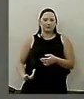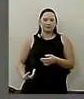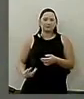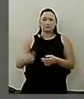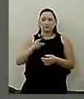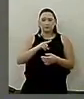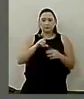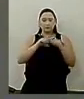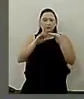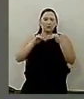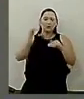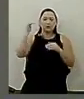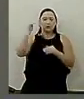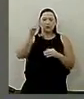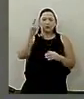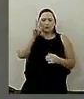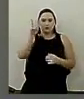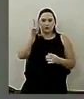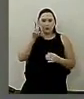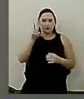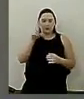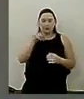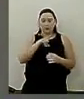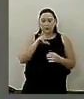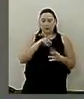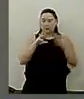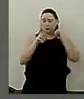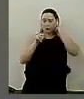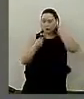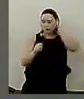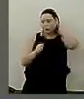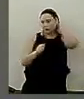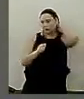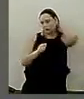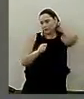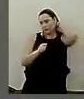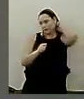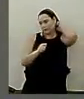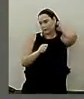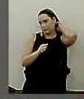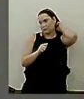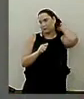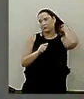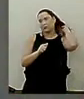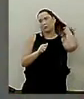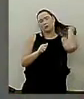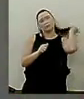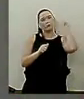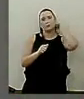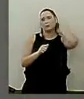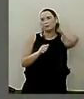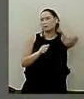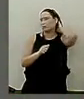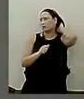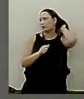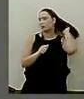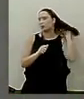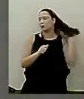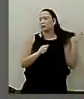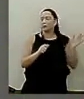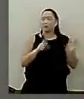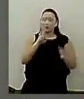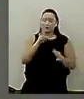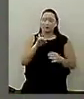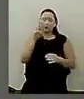ele conduz a história. E ele já viu tudo, e ele verá tudo, e tudo o que ele